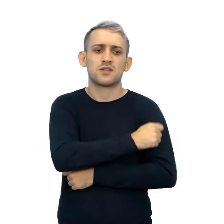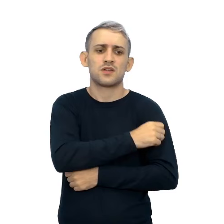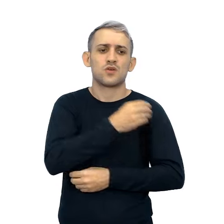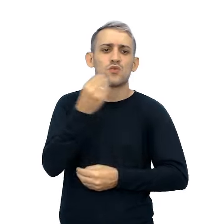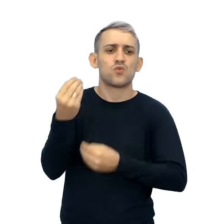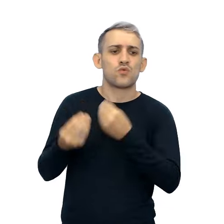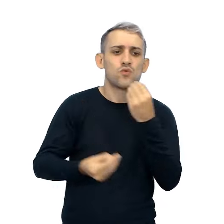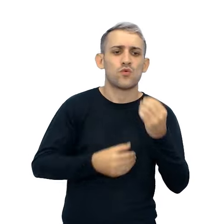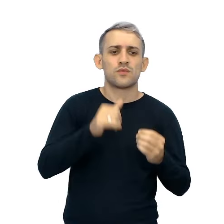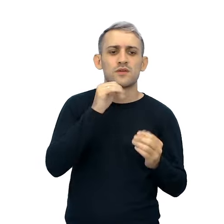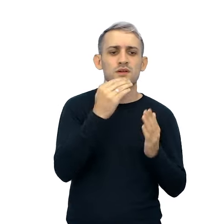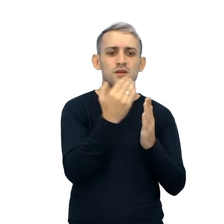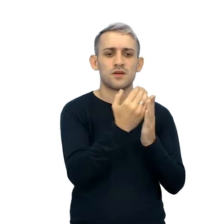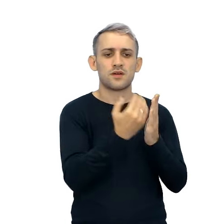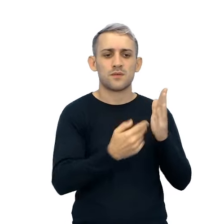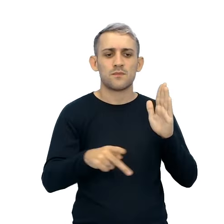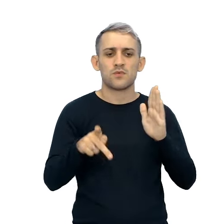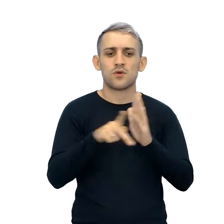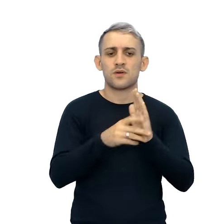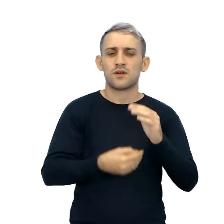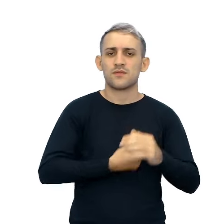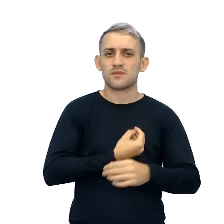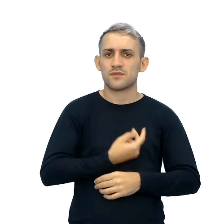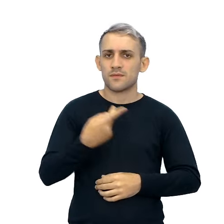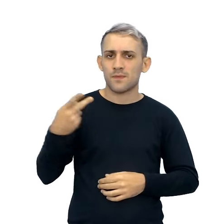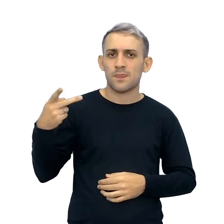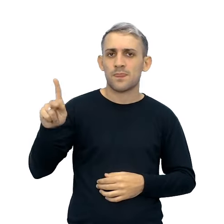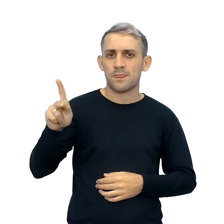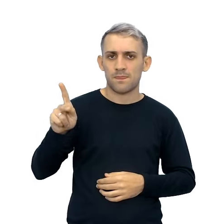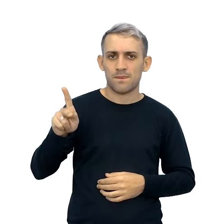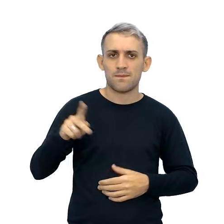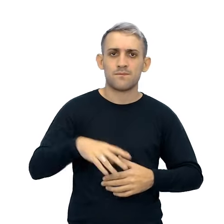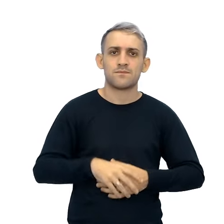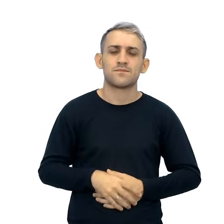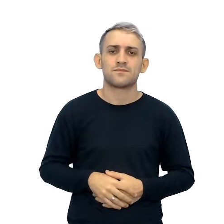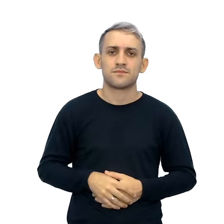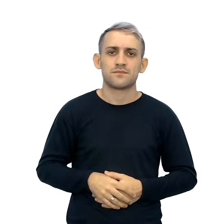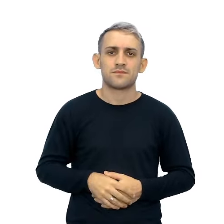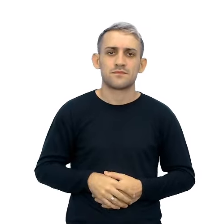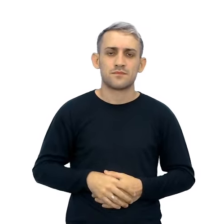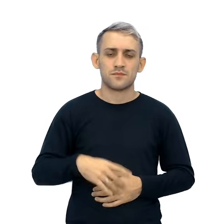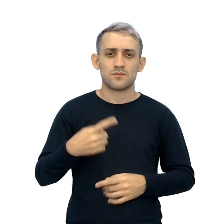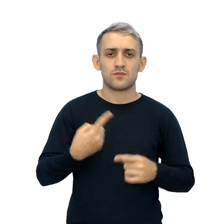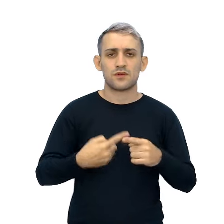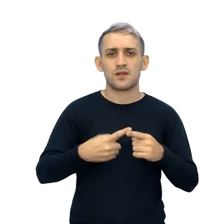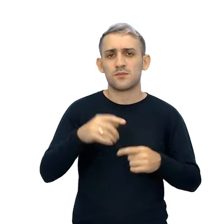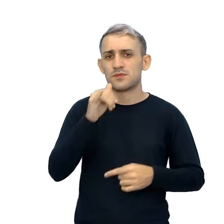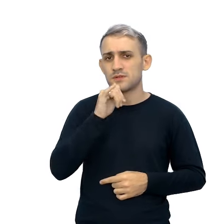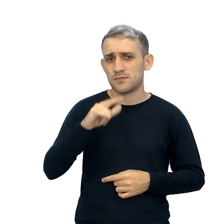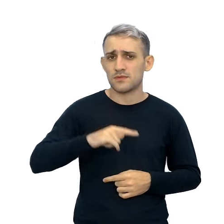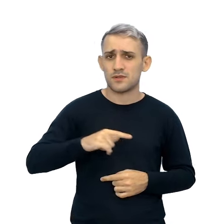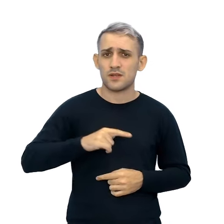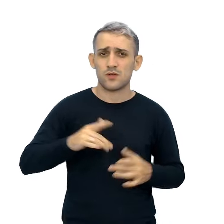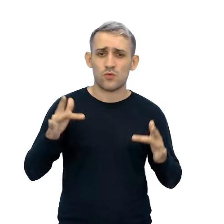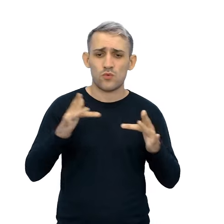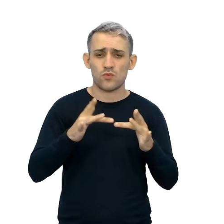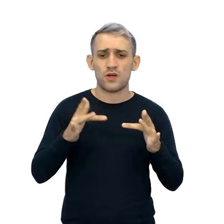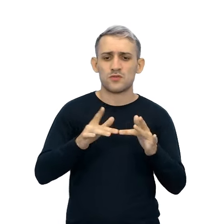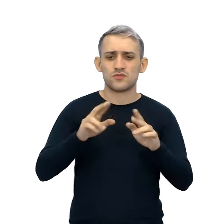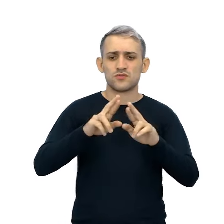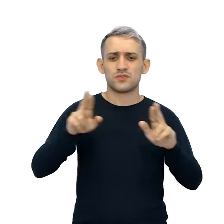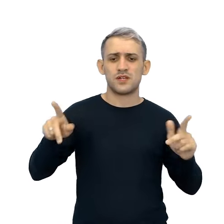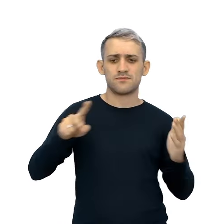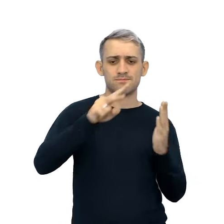o repertório cultural desse estudante? A partir do momento em que ele tem contato com diferentes